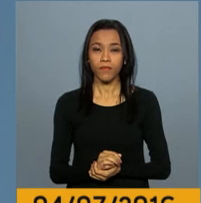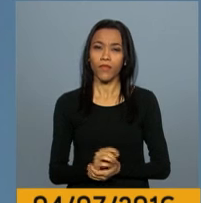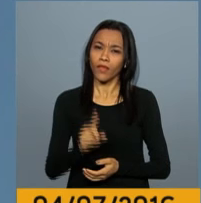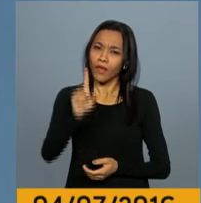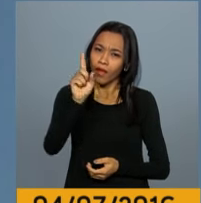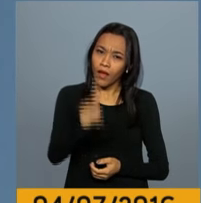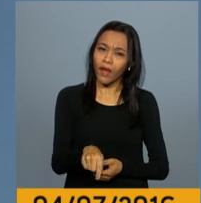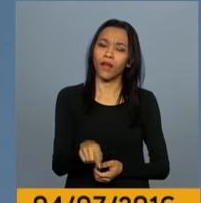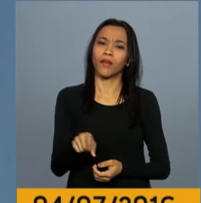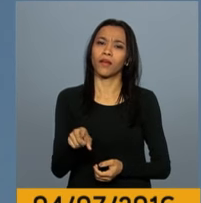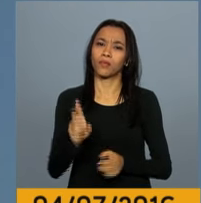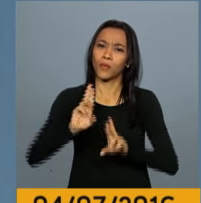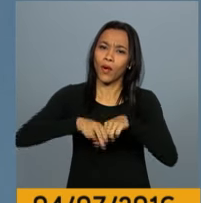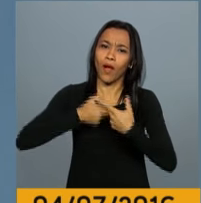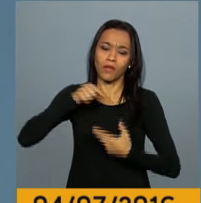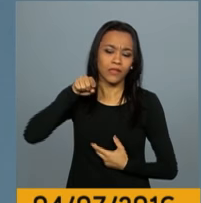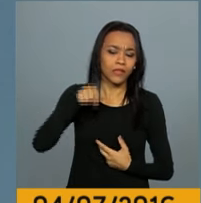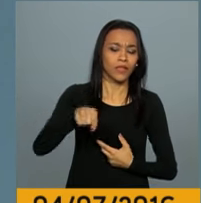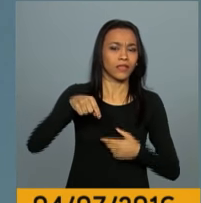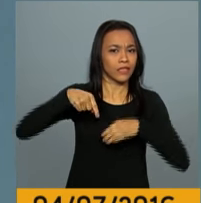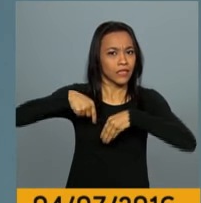exatamente em face desta agricultura,